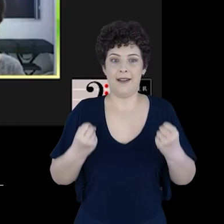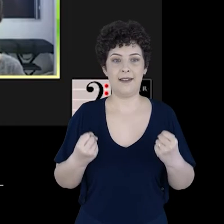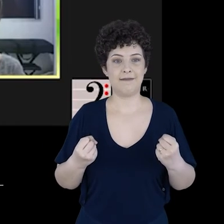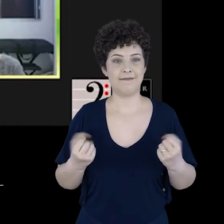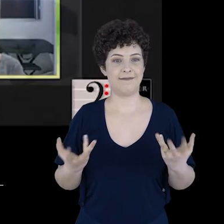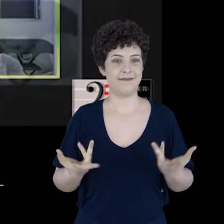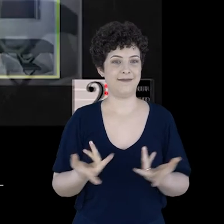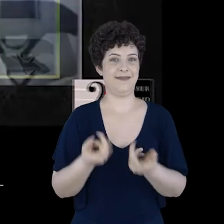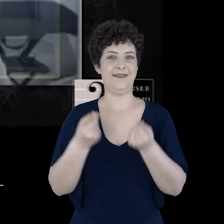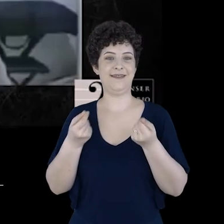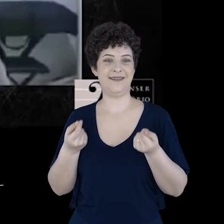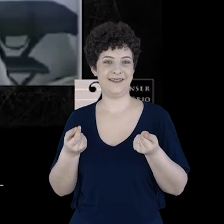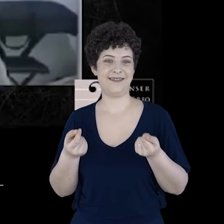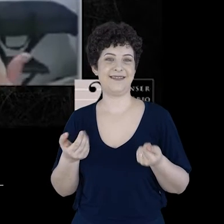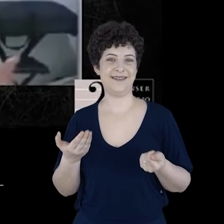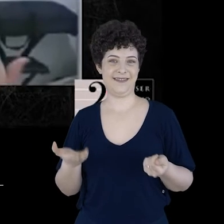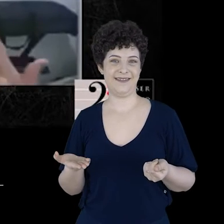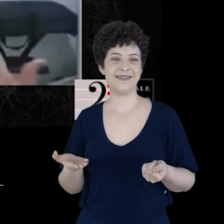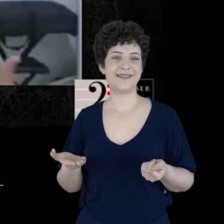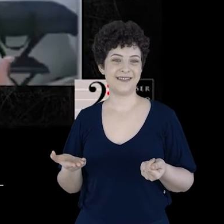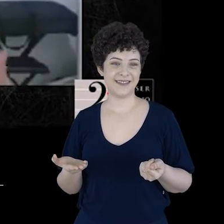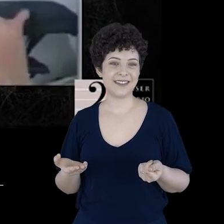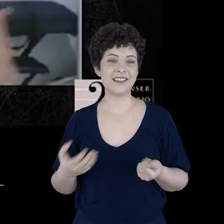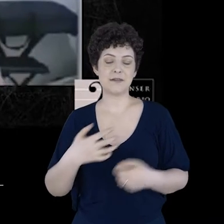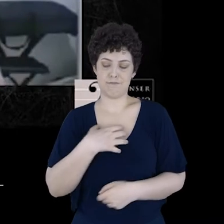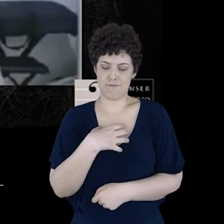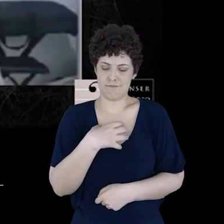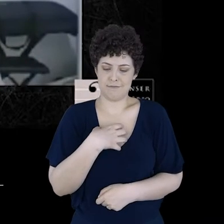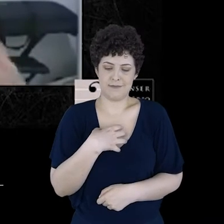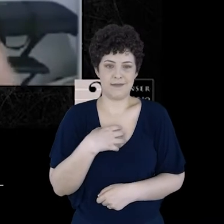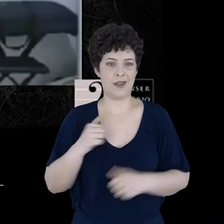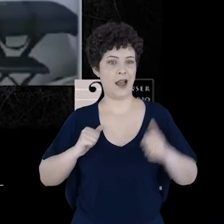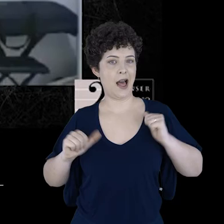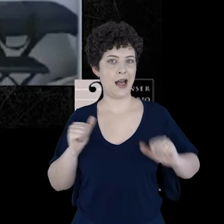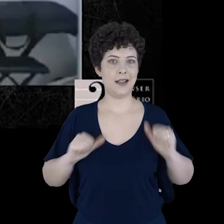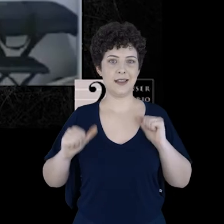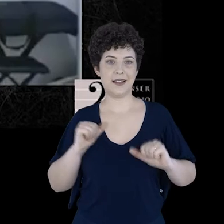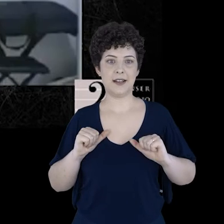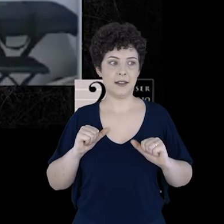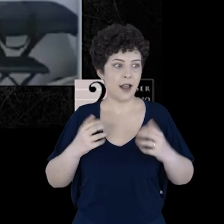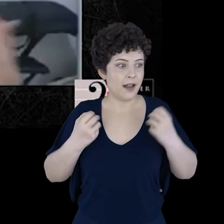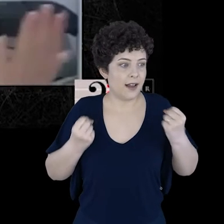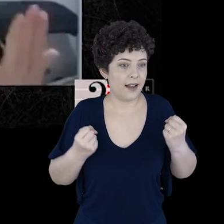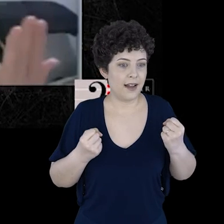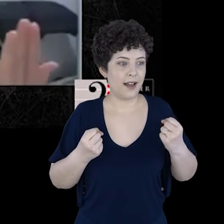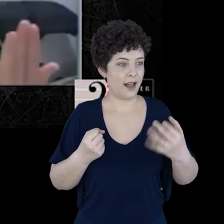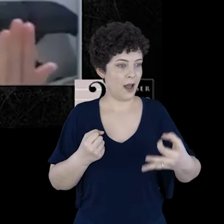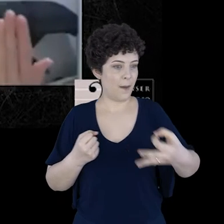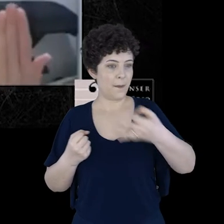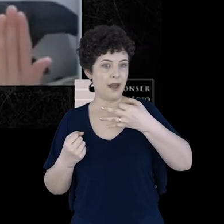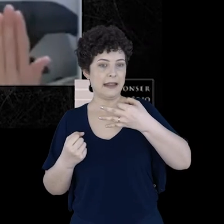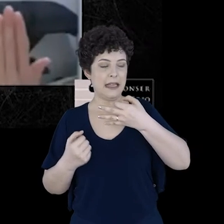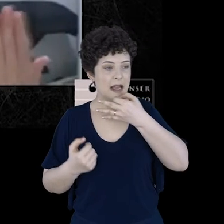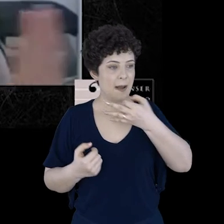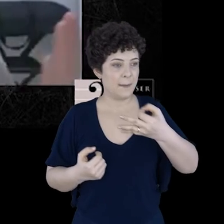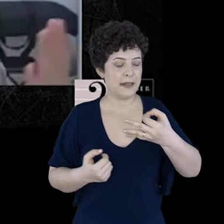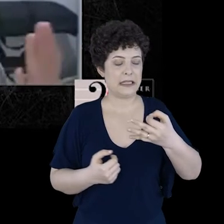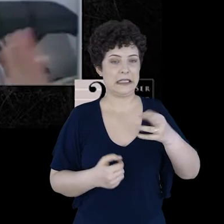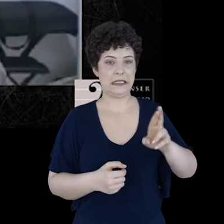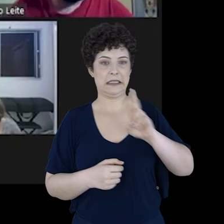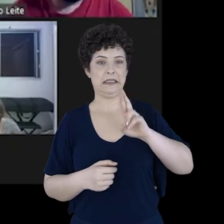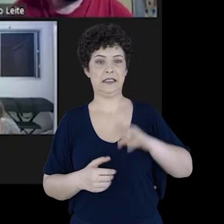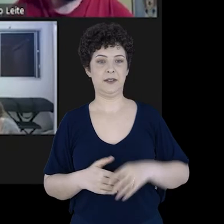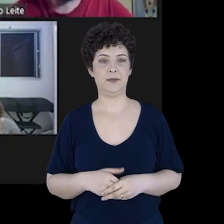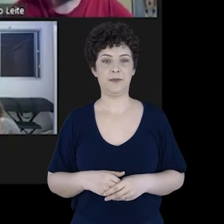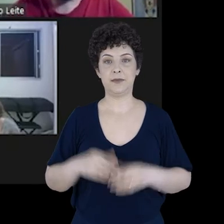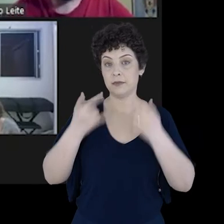muito incrível, assim. Grupo Clowns de Shakespeare, Paula Queiroz. De sentir como atriz, né? Quando você é surpreendida pelo outro e,